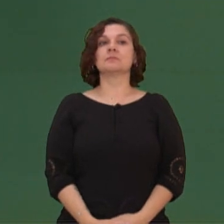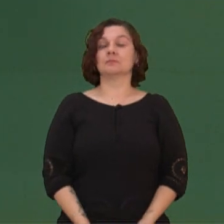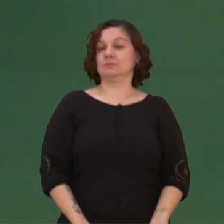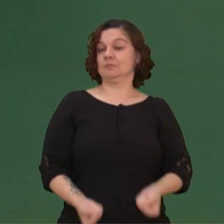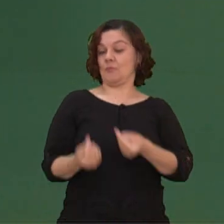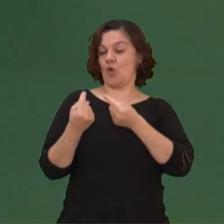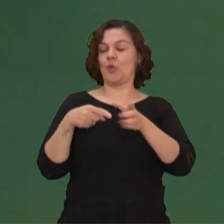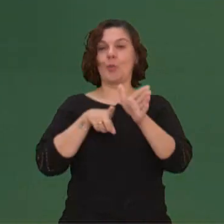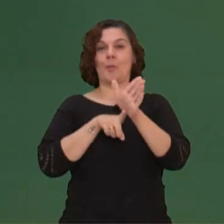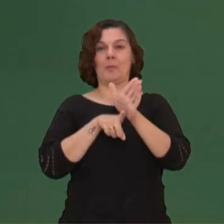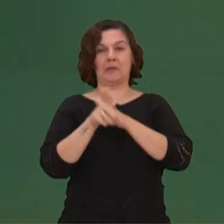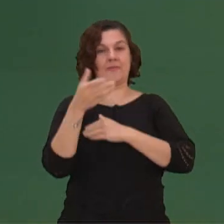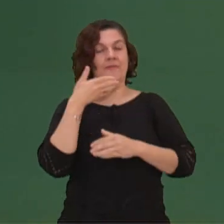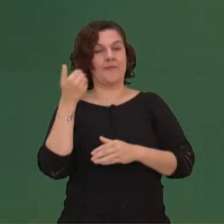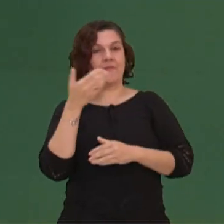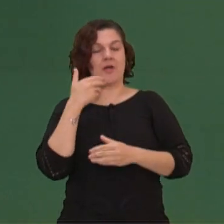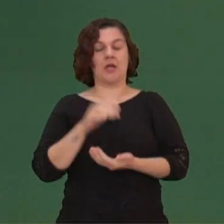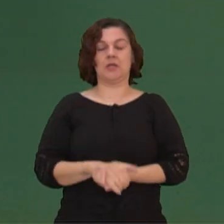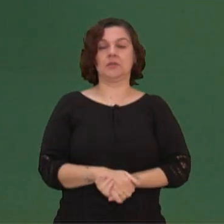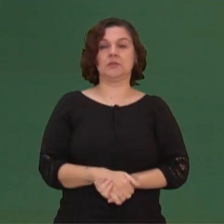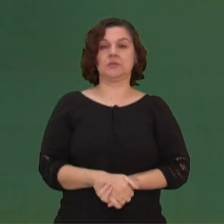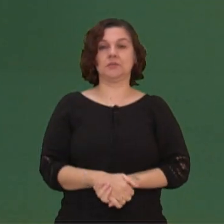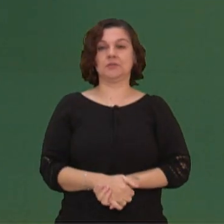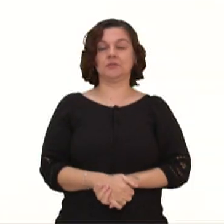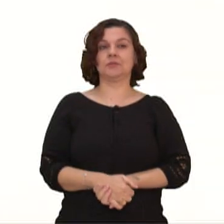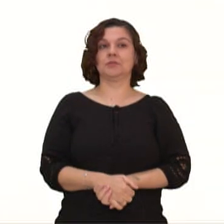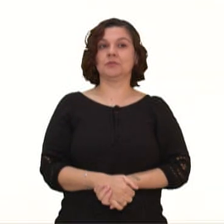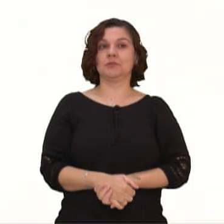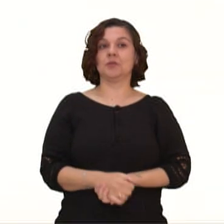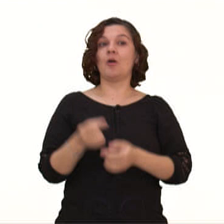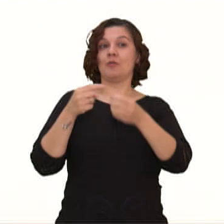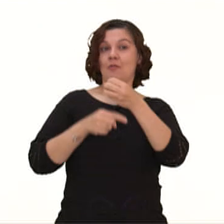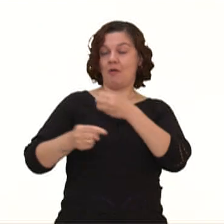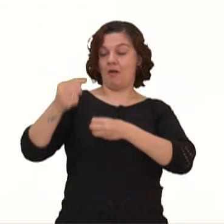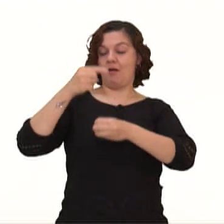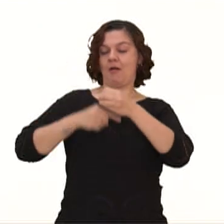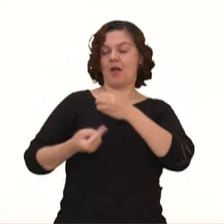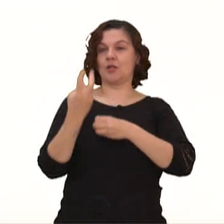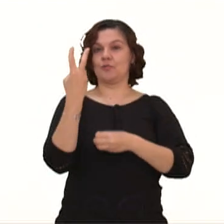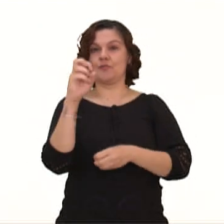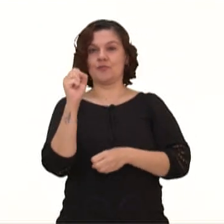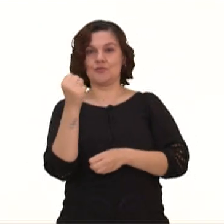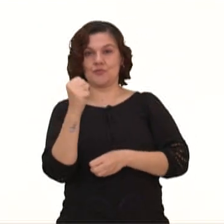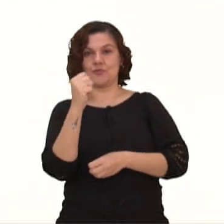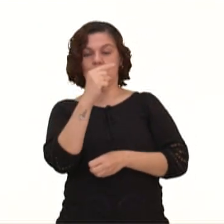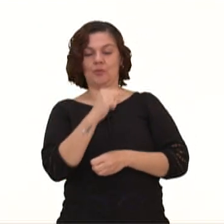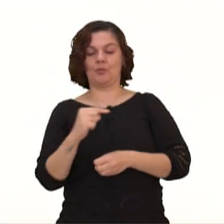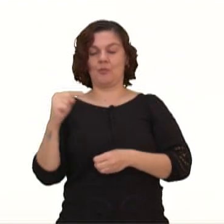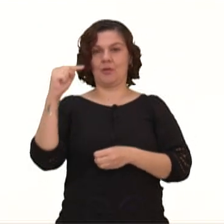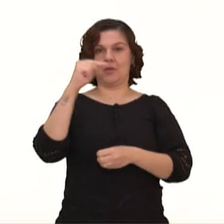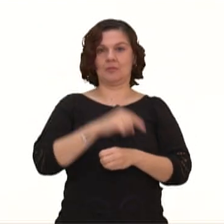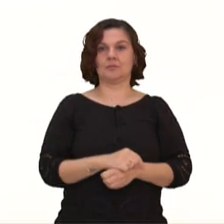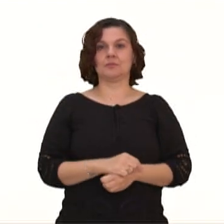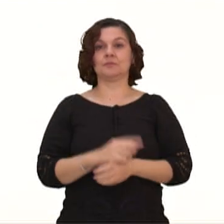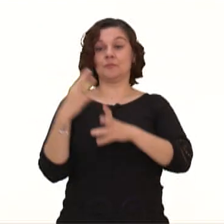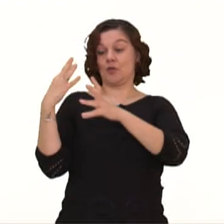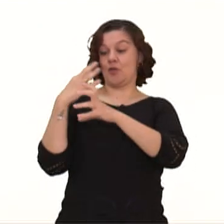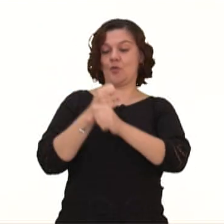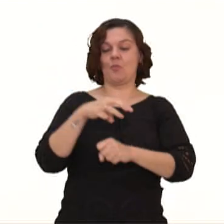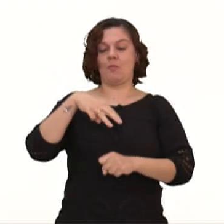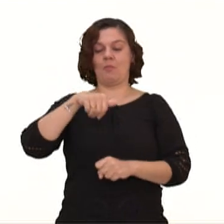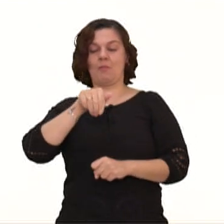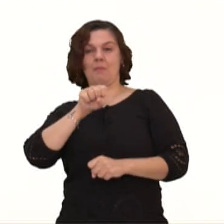Outro quizinho, bem simples, bem tranquilo os quizzes. Um átomo é constituído por 28 elétrons e possui um número de massa igual a